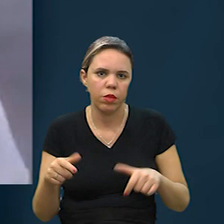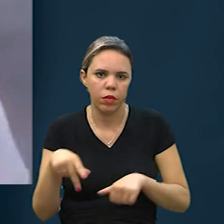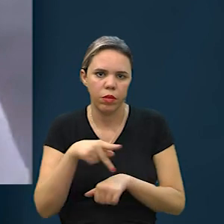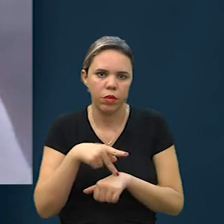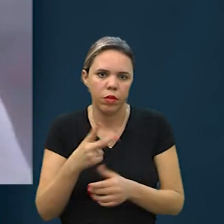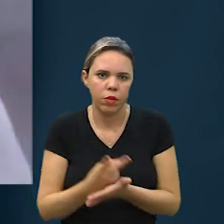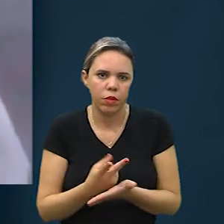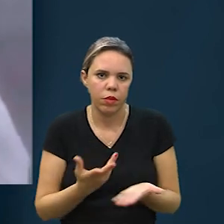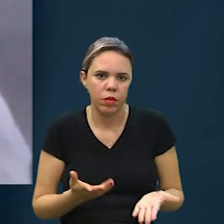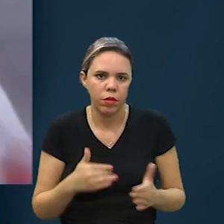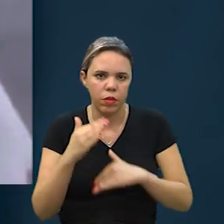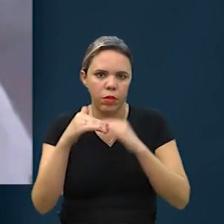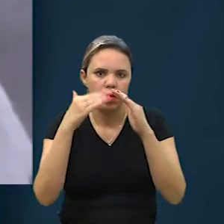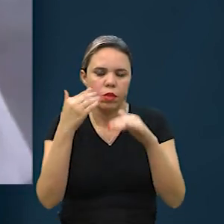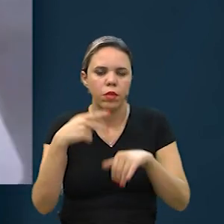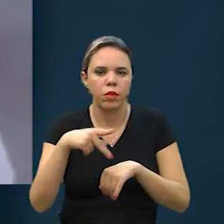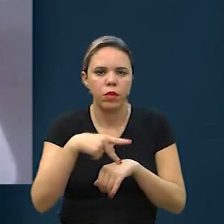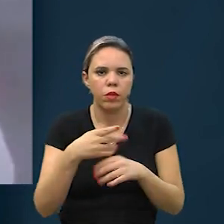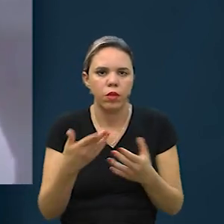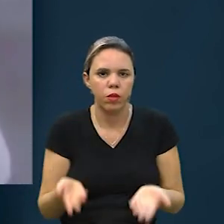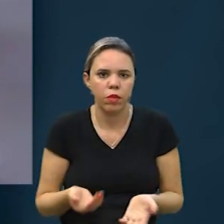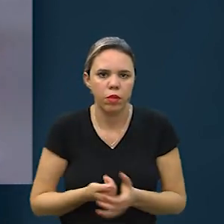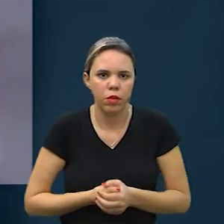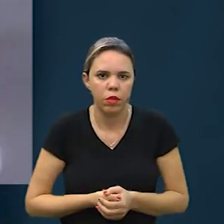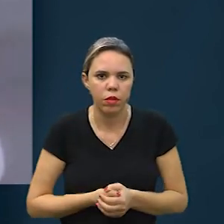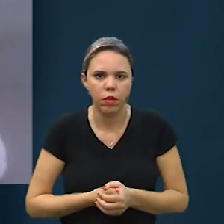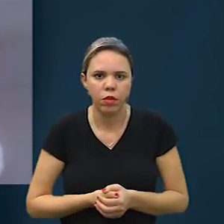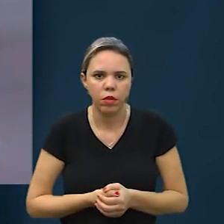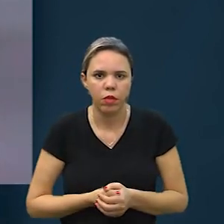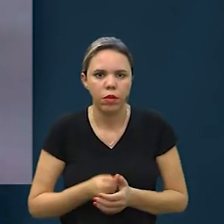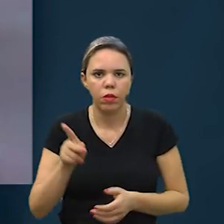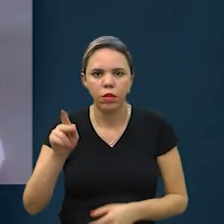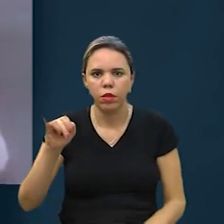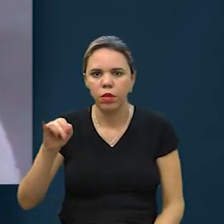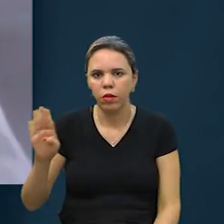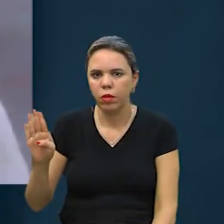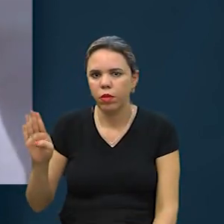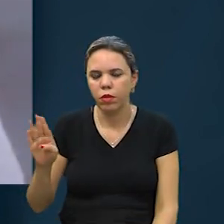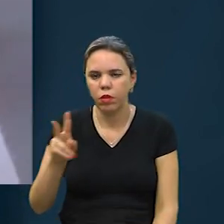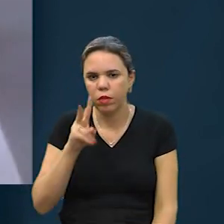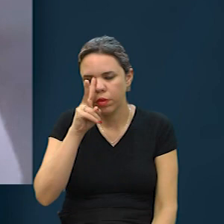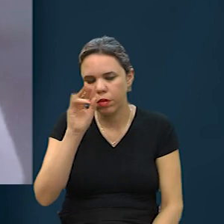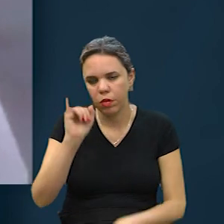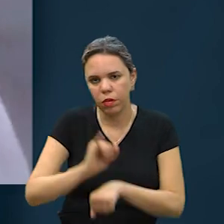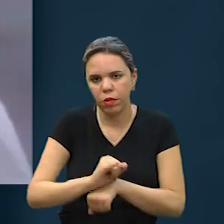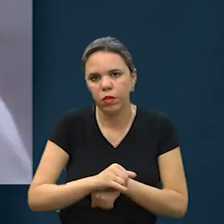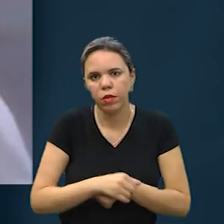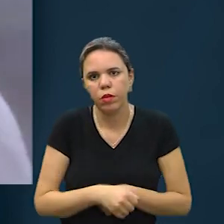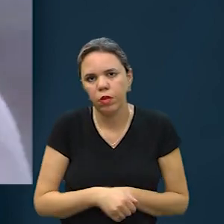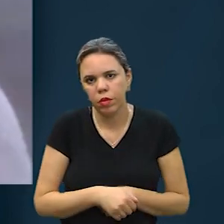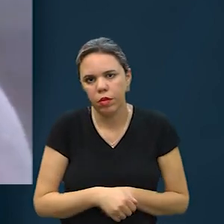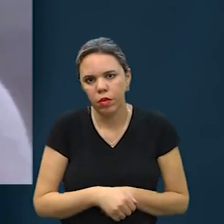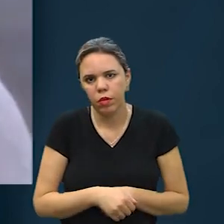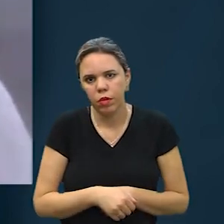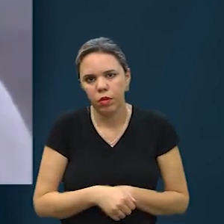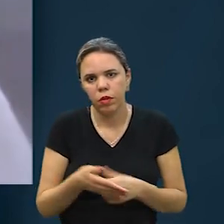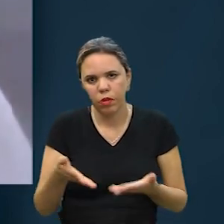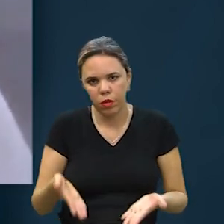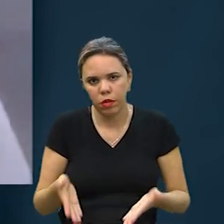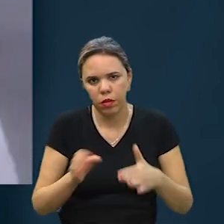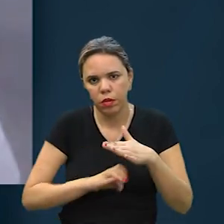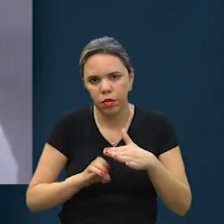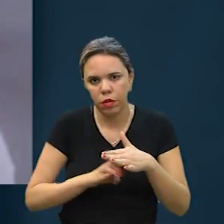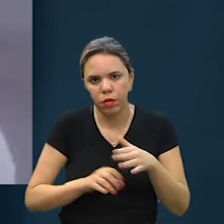do país mesmo, é a evolução do nosso país enquanto PIB, enquanto força internacional, inclusive